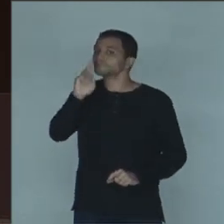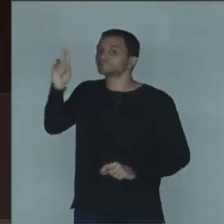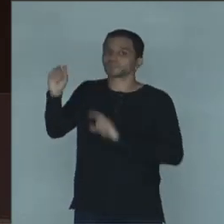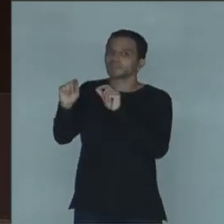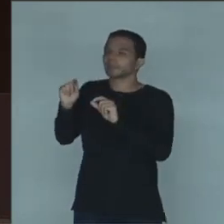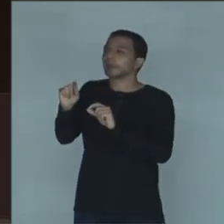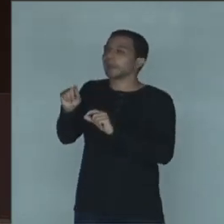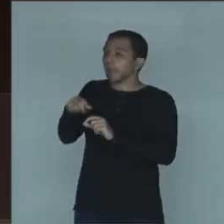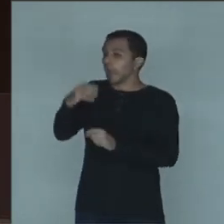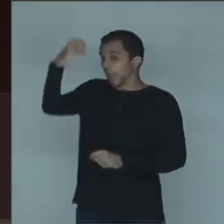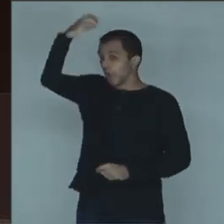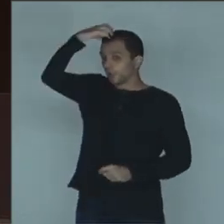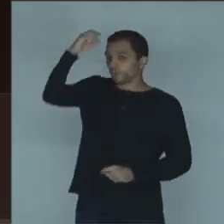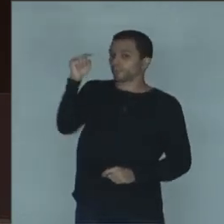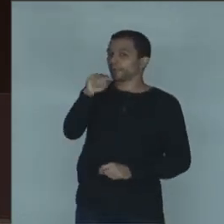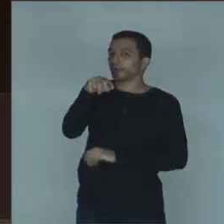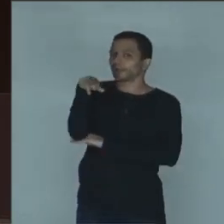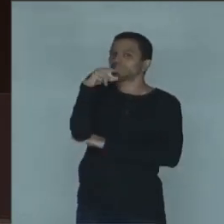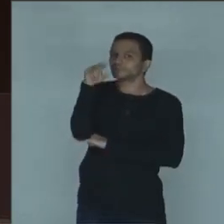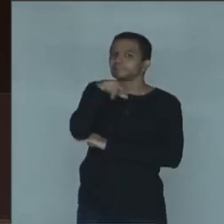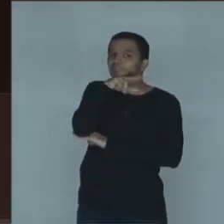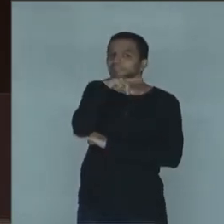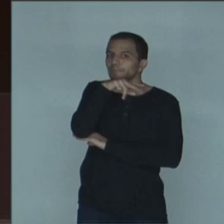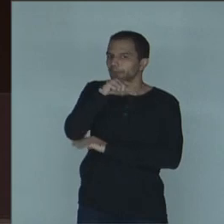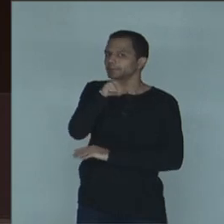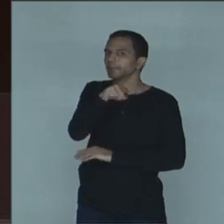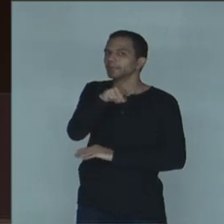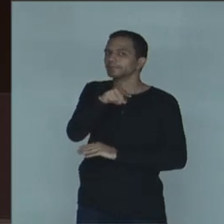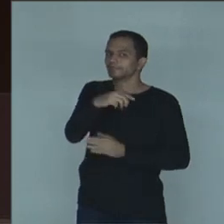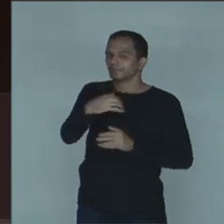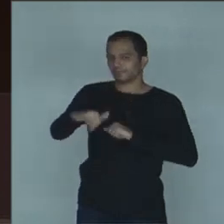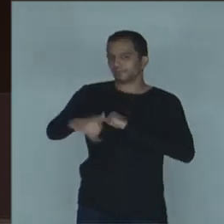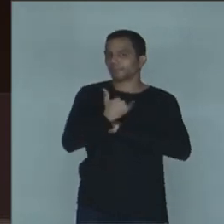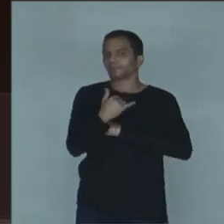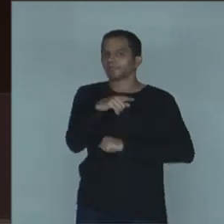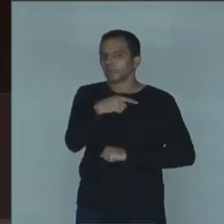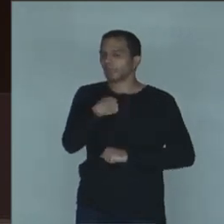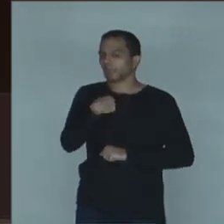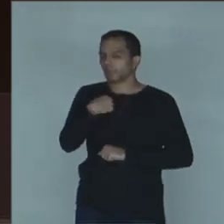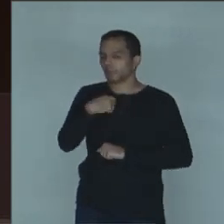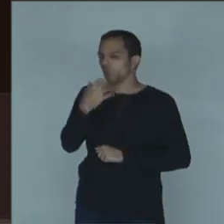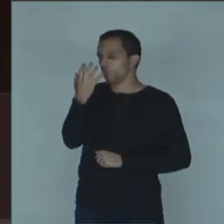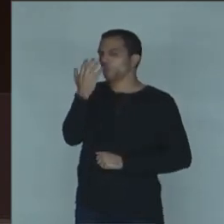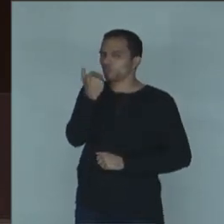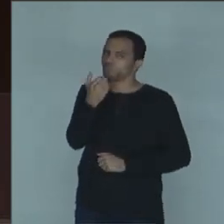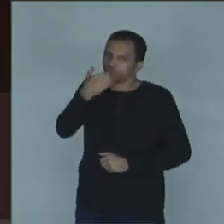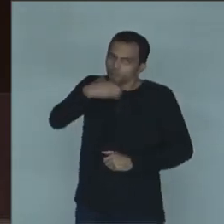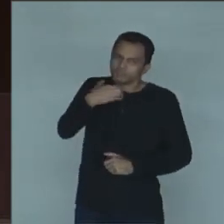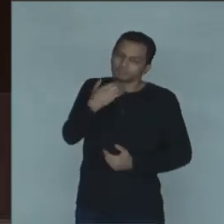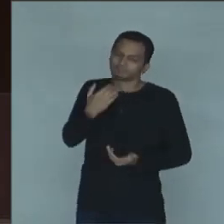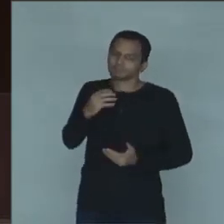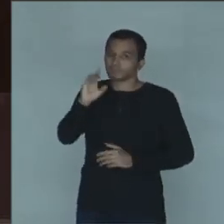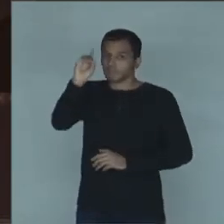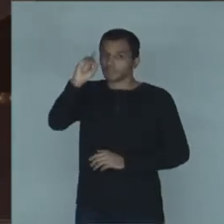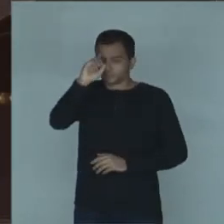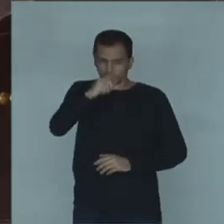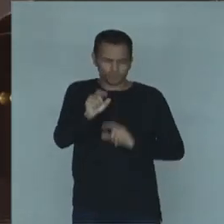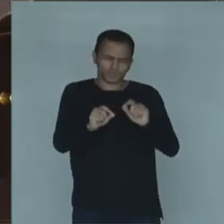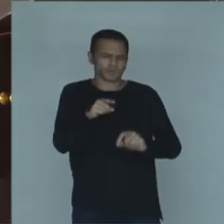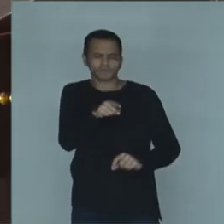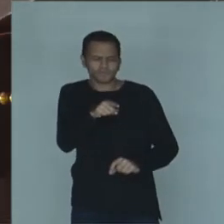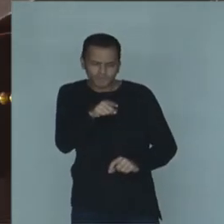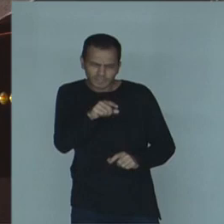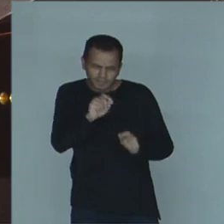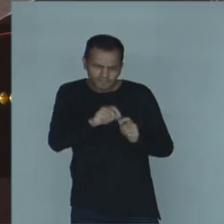à serpente que me enganou e eu comi Então o senhor Deus declarou a serpente uma